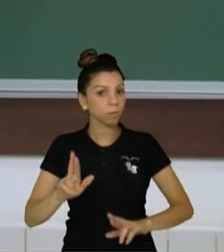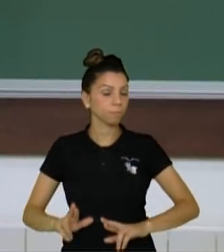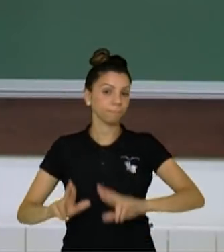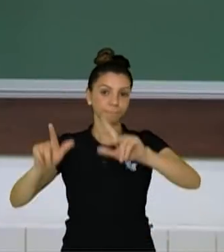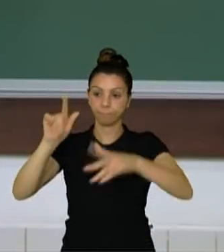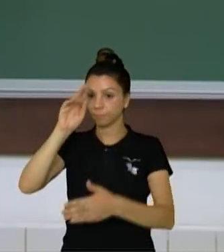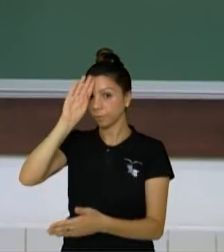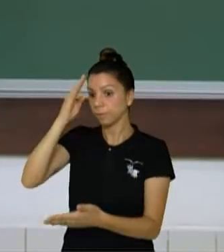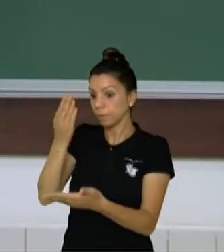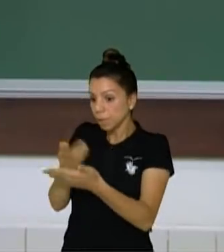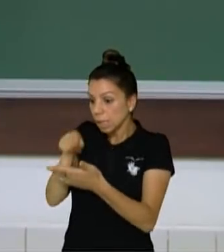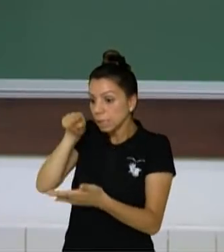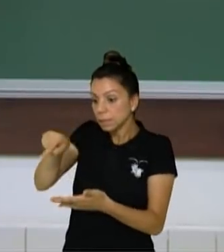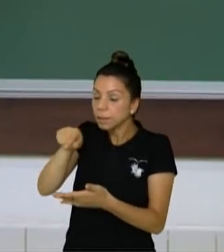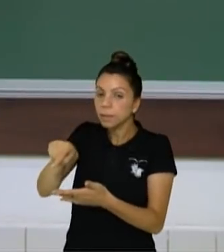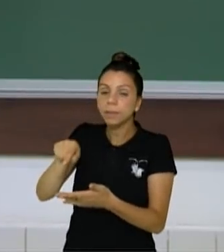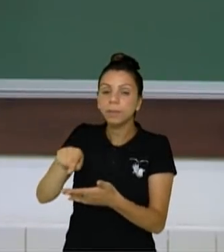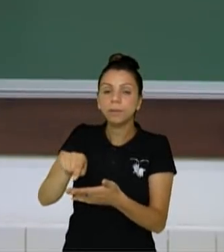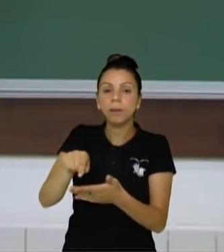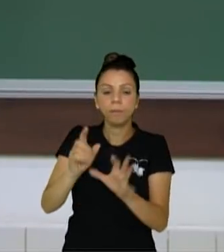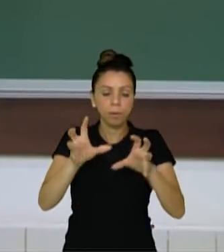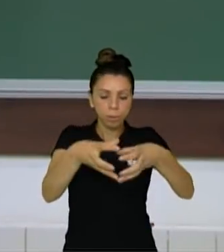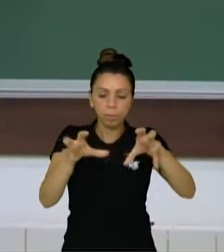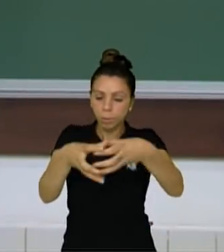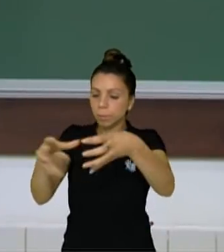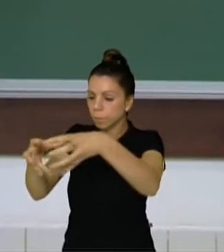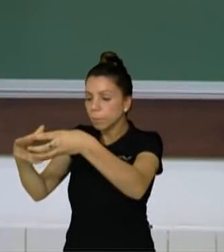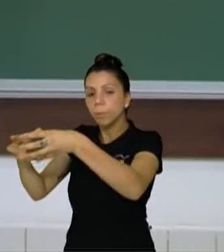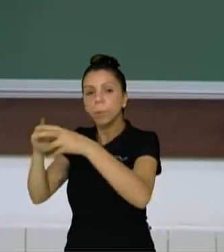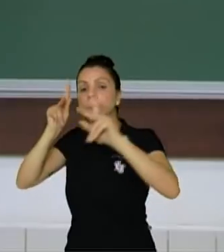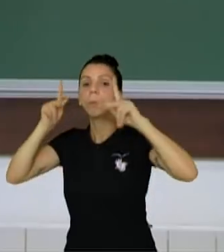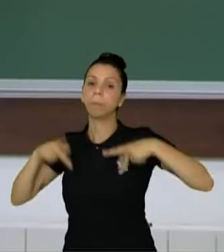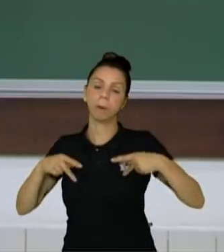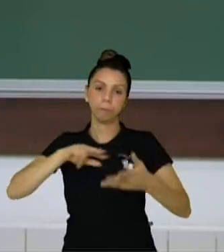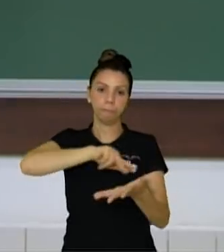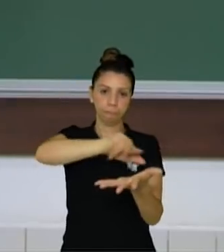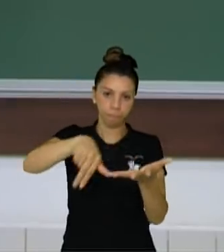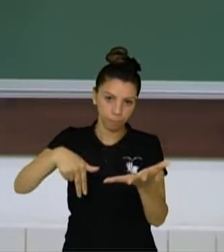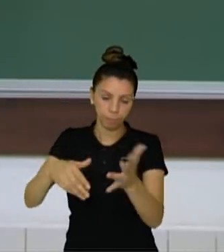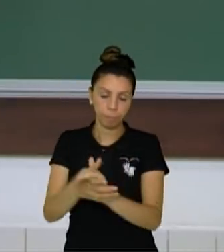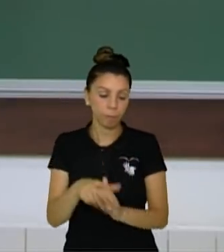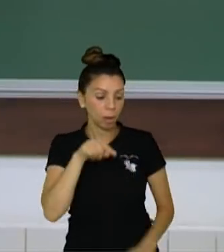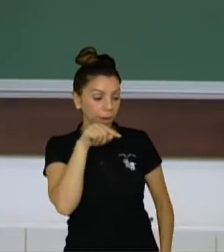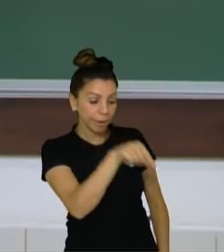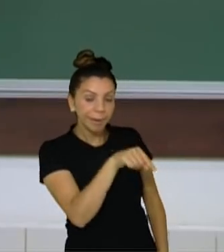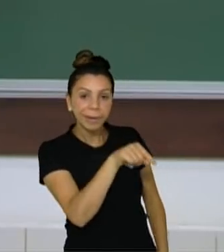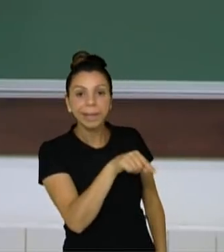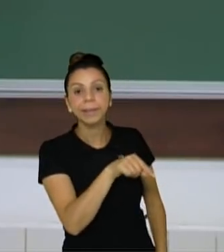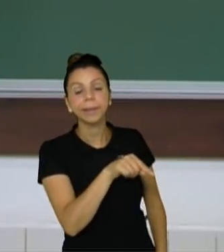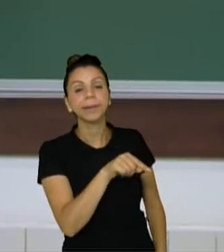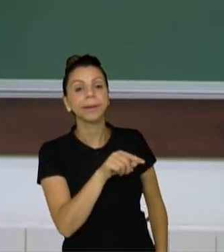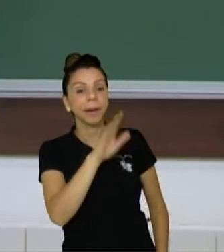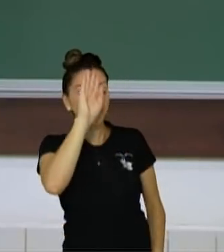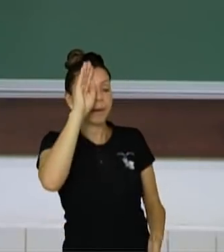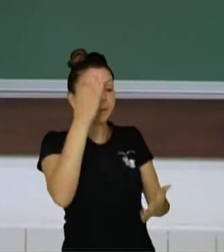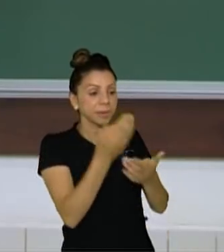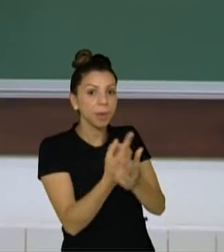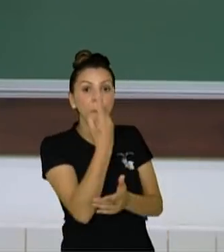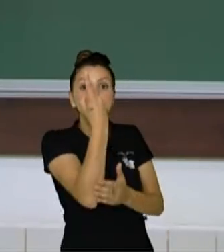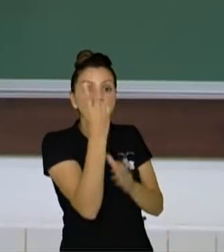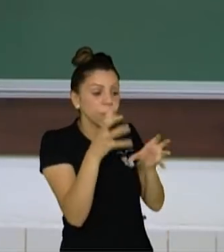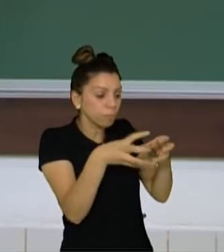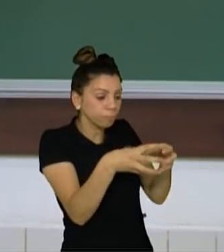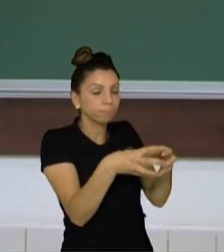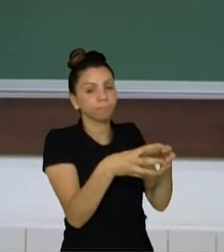acreditava em várias raças humanas, enquanto o monogenismo, que todo ser humano tinha a mesma fonte, a mesma